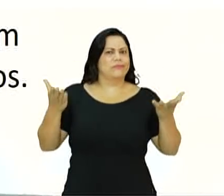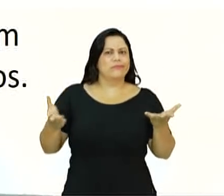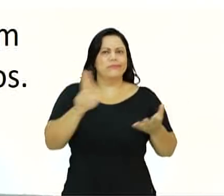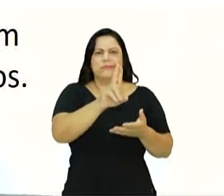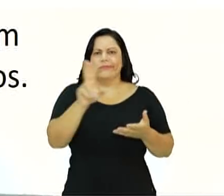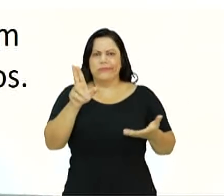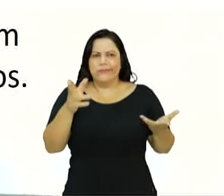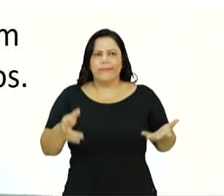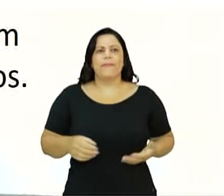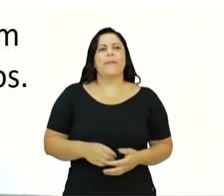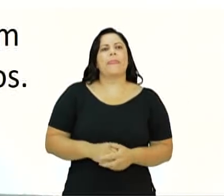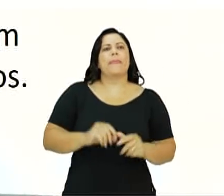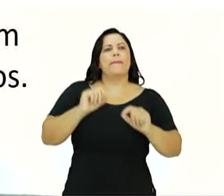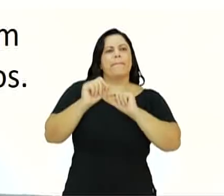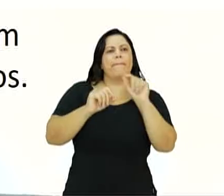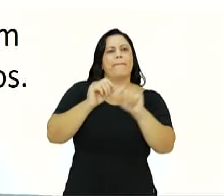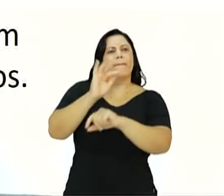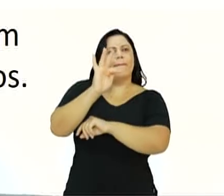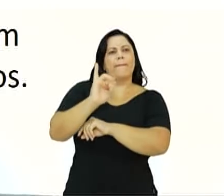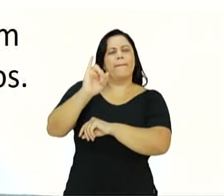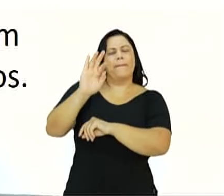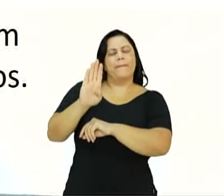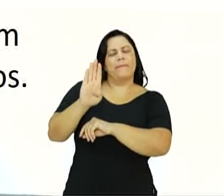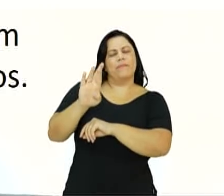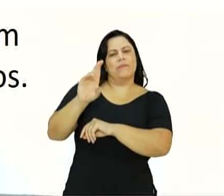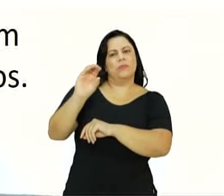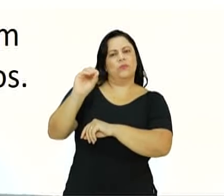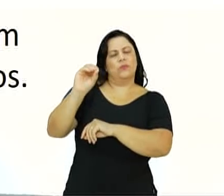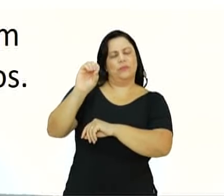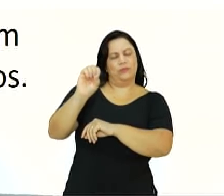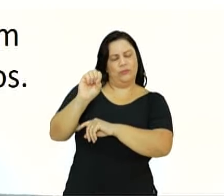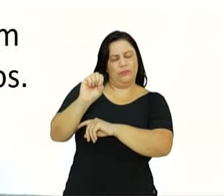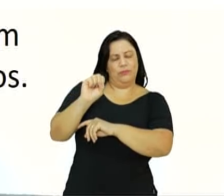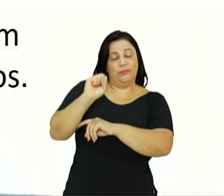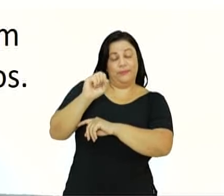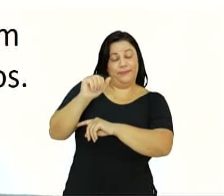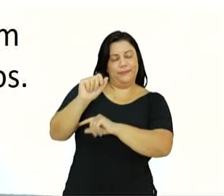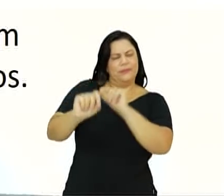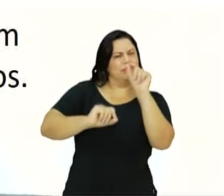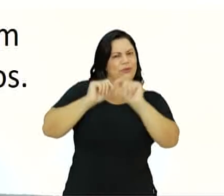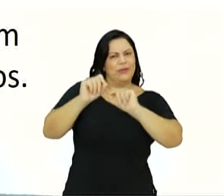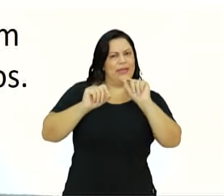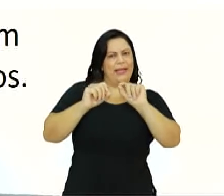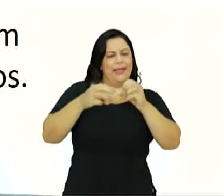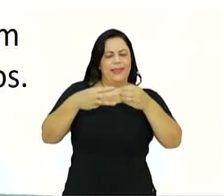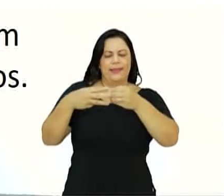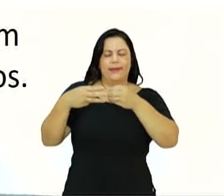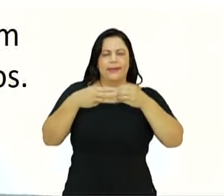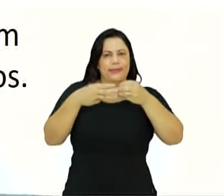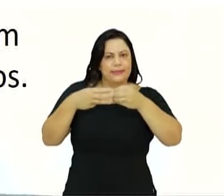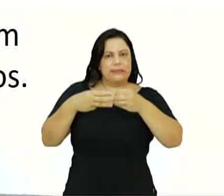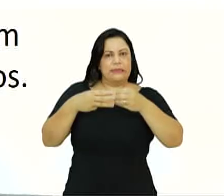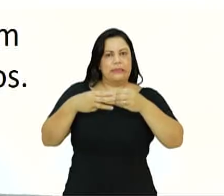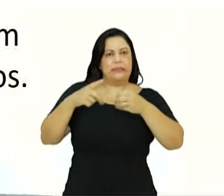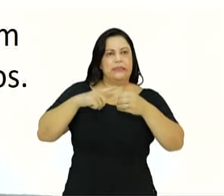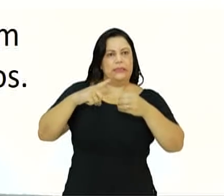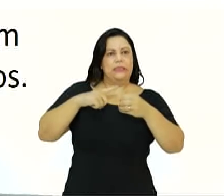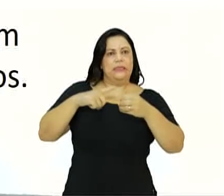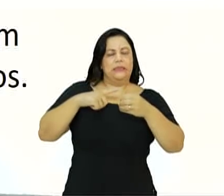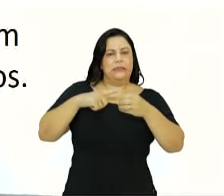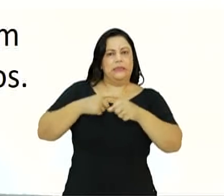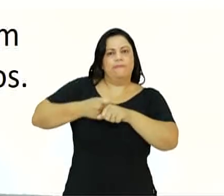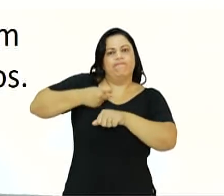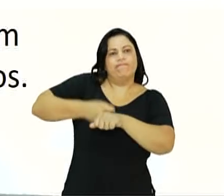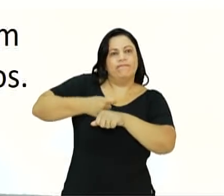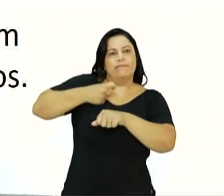especial, fibrocartilagem, né? A substância intercelular dela, ou seja, entre as células, como nós vimos, possui um certo grau de